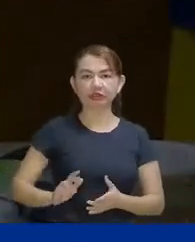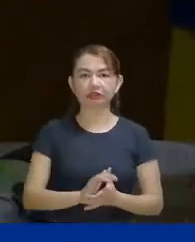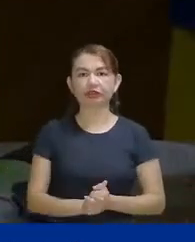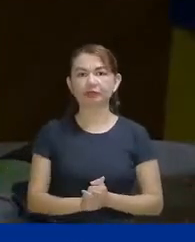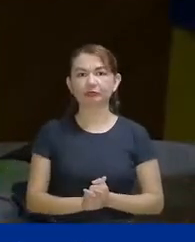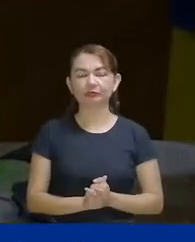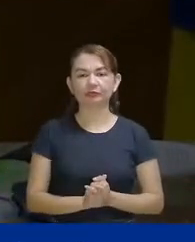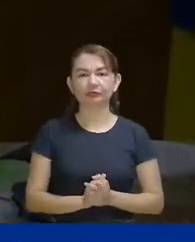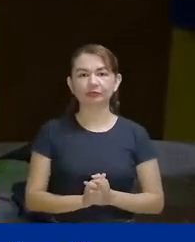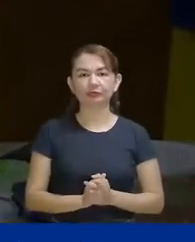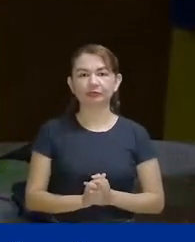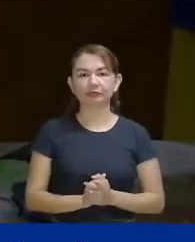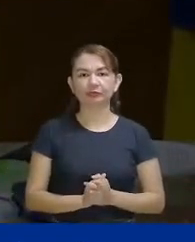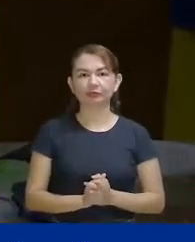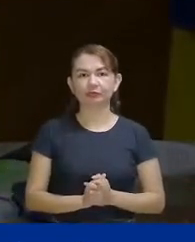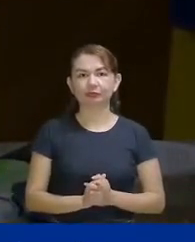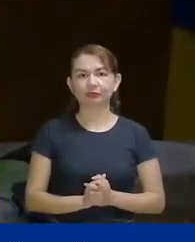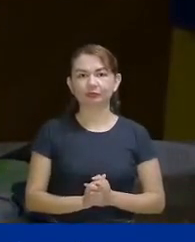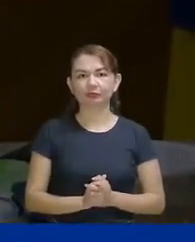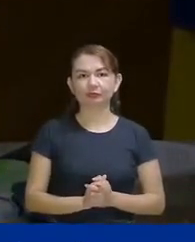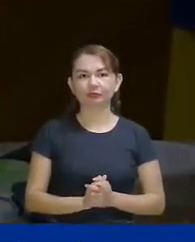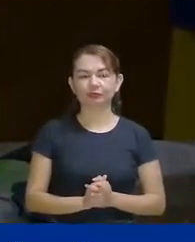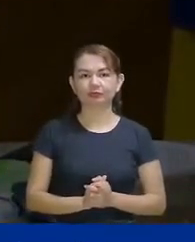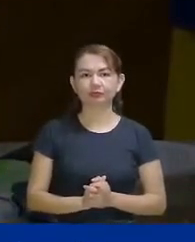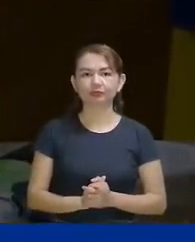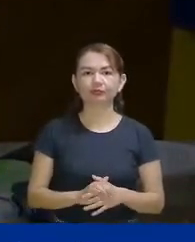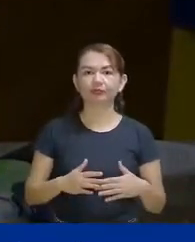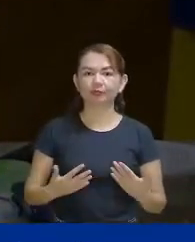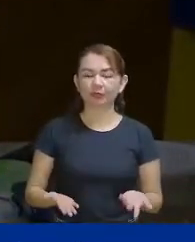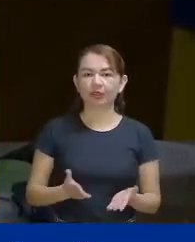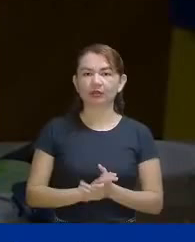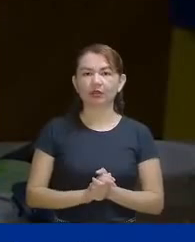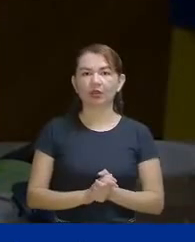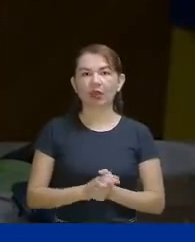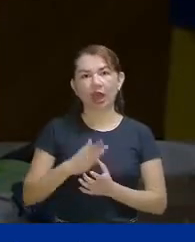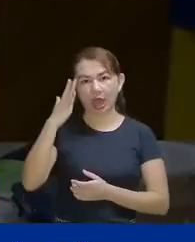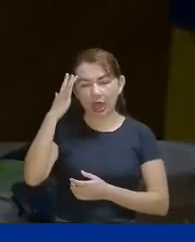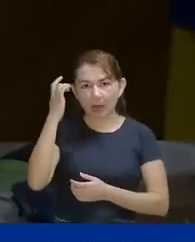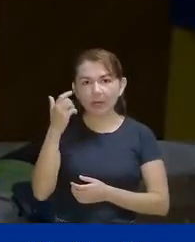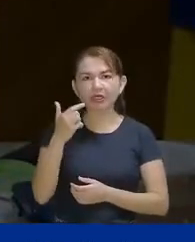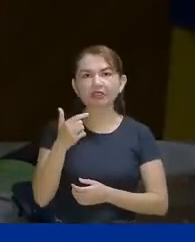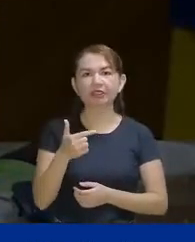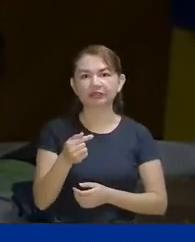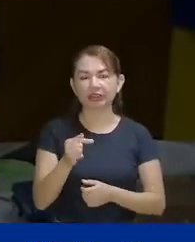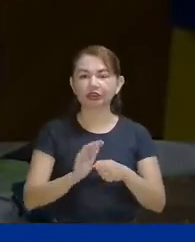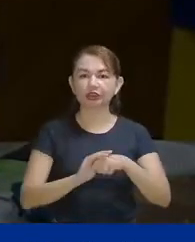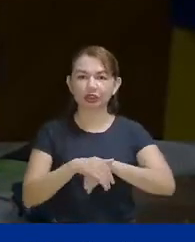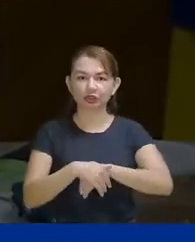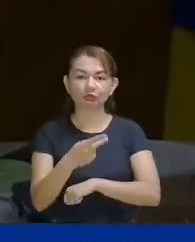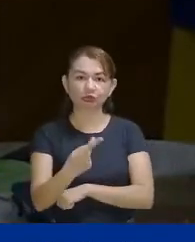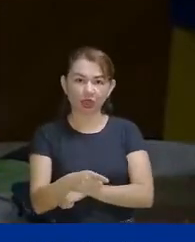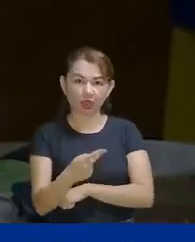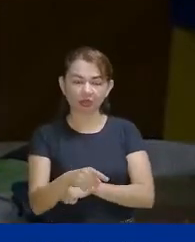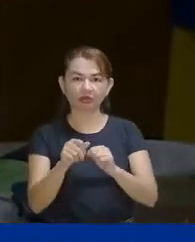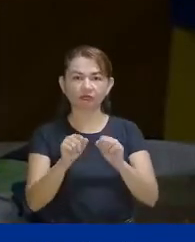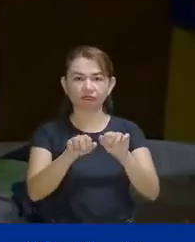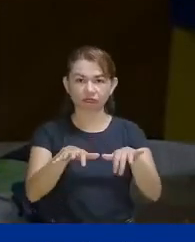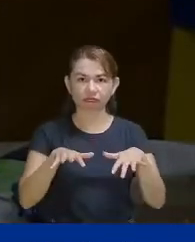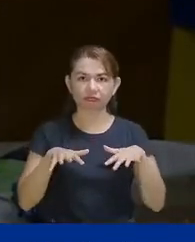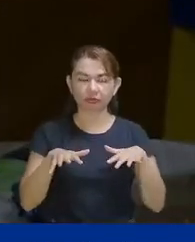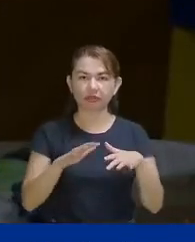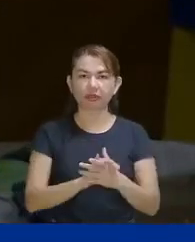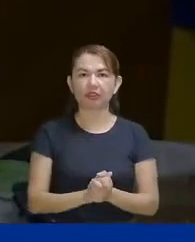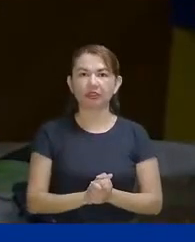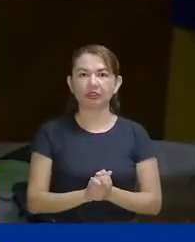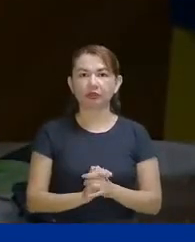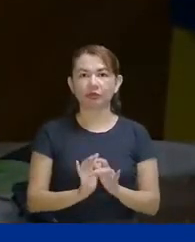de eleitorais. Eu convido aos ilustres pares para estar na solenidade de abertura amanhã às 19 horas, aqui neste plenário,